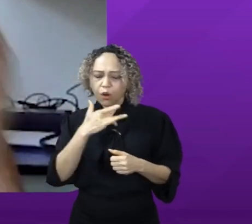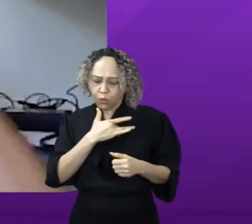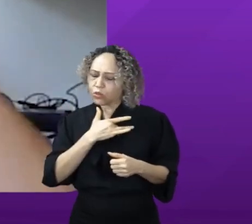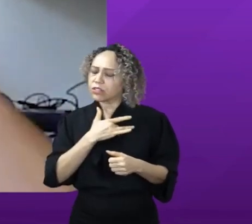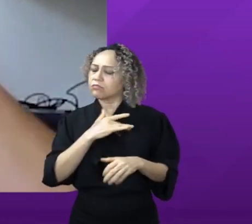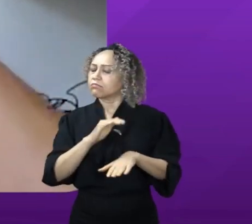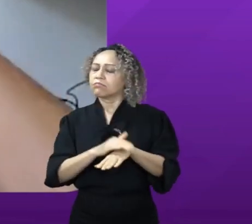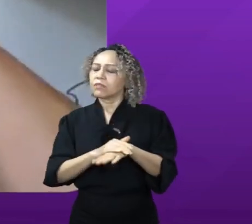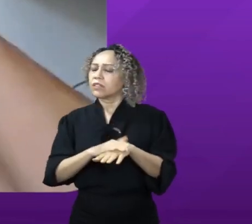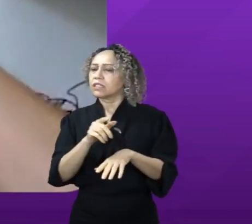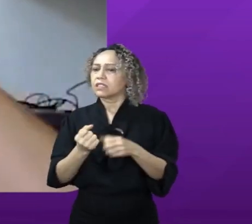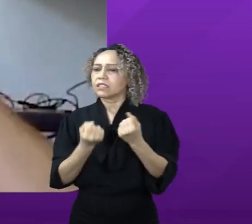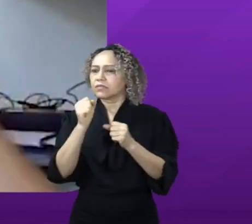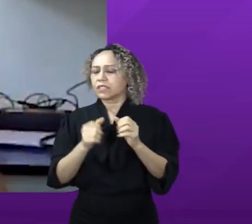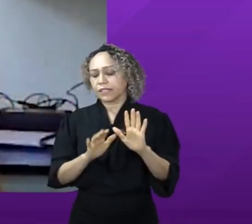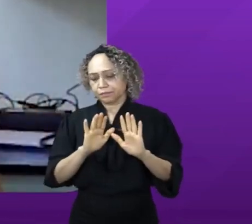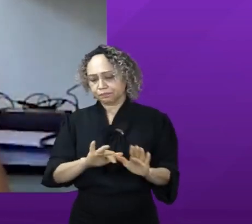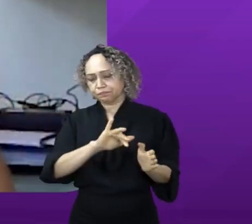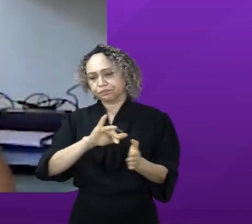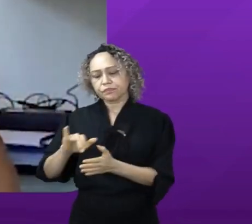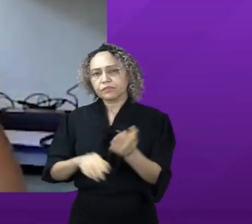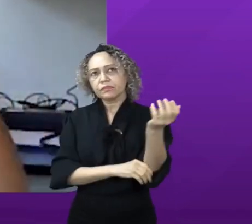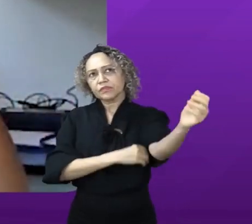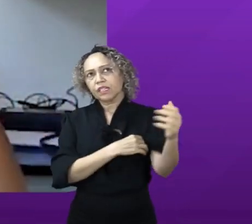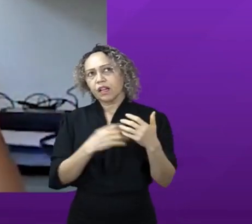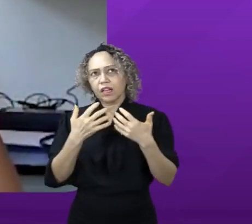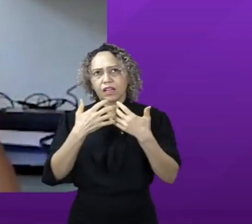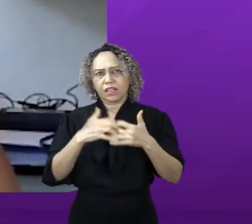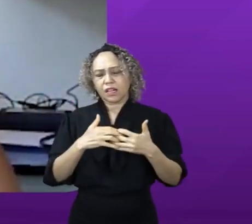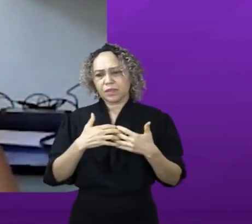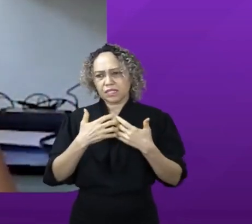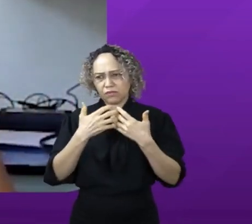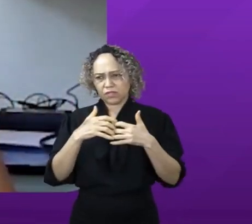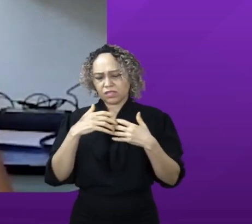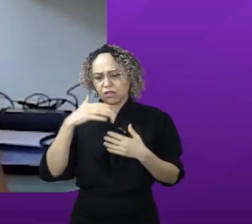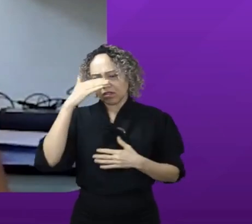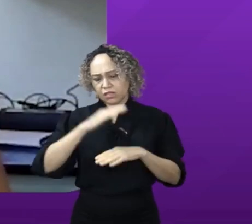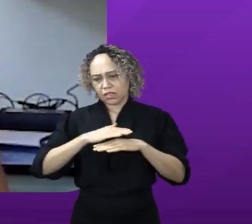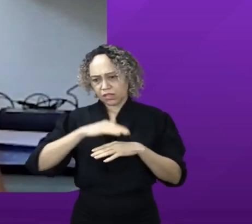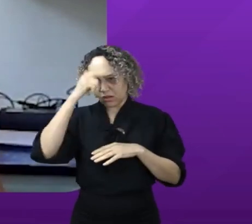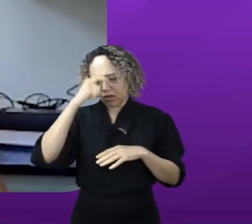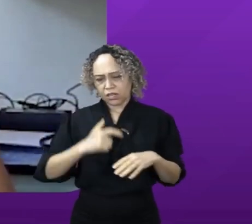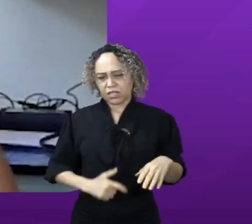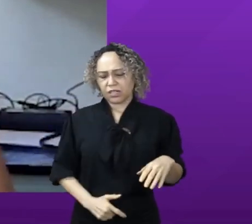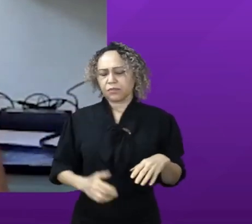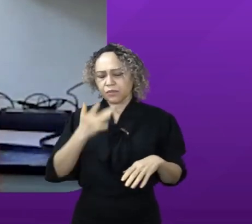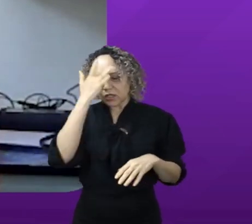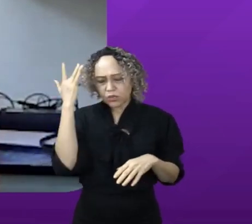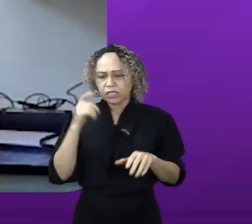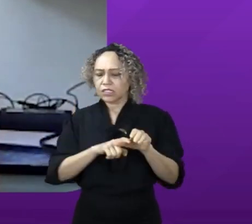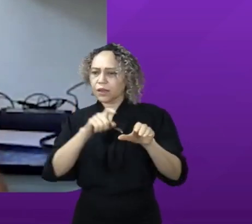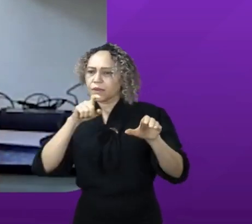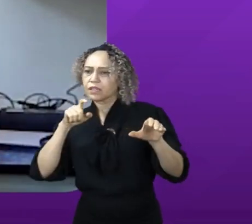atividades. A capacidade funcional, eu estou falando de capacidade funcional, que é a capacidade de você fazer as coisas, a